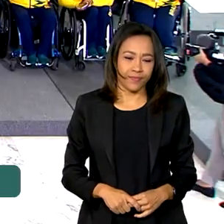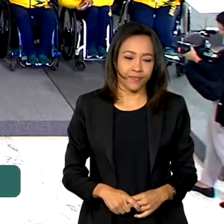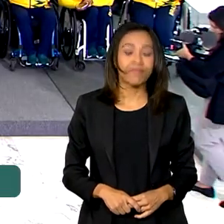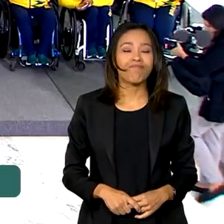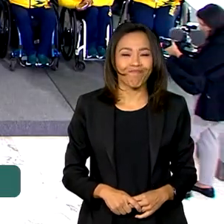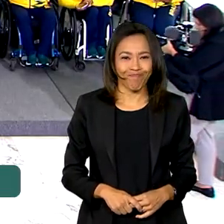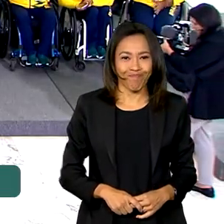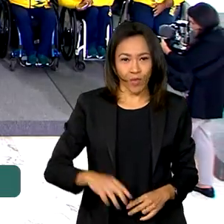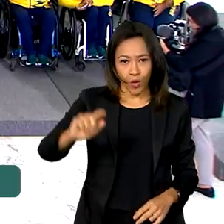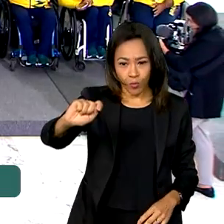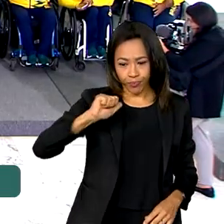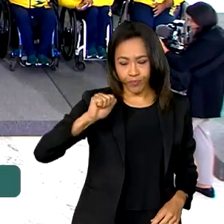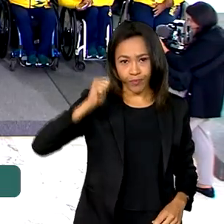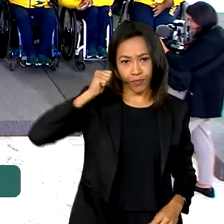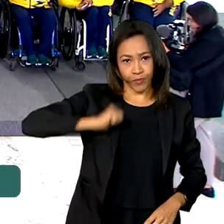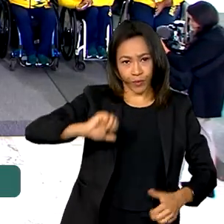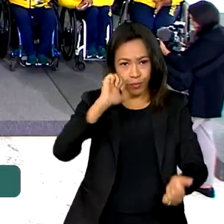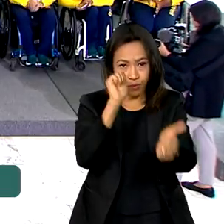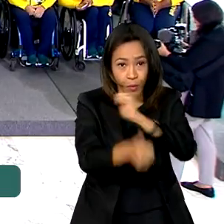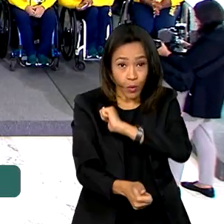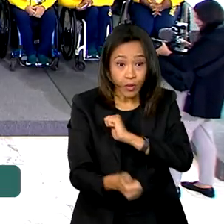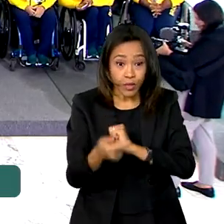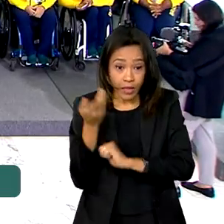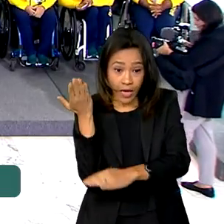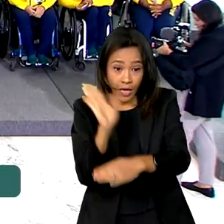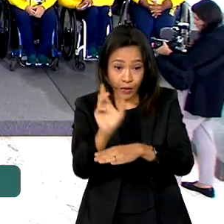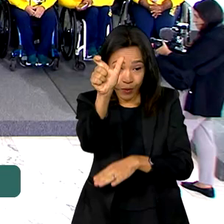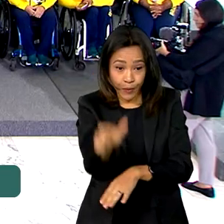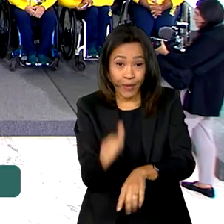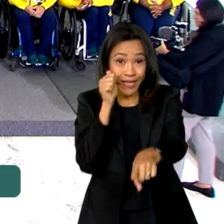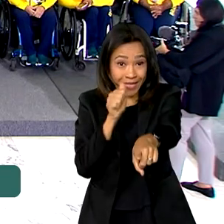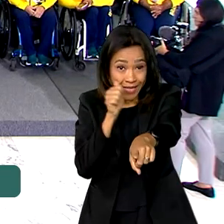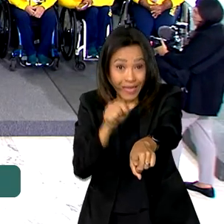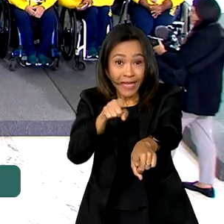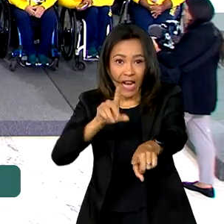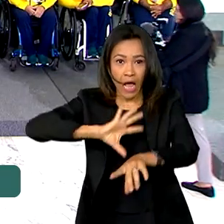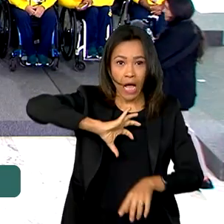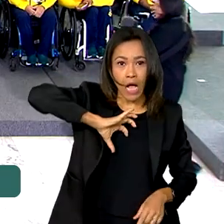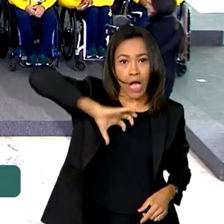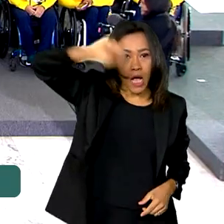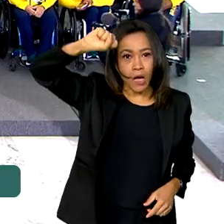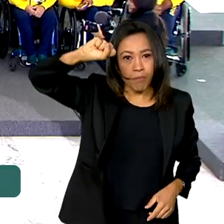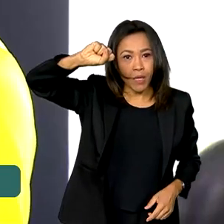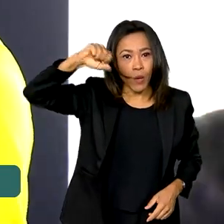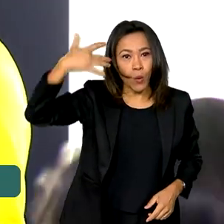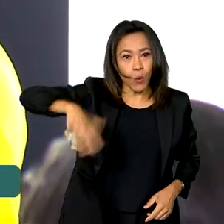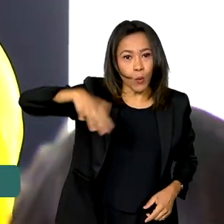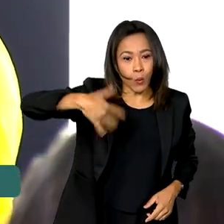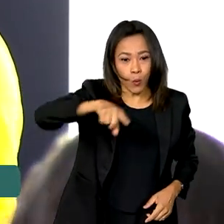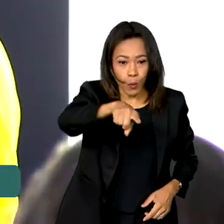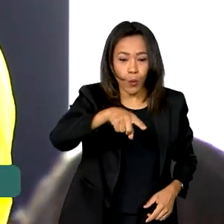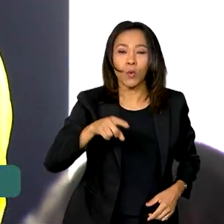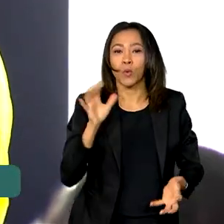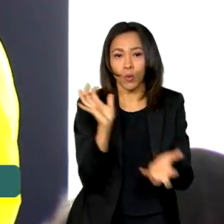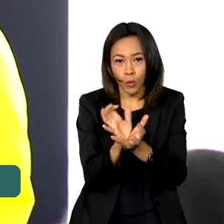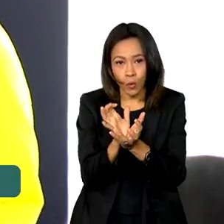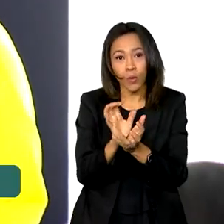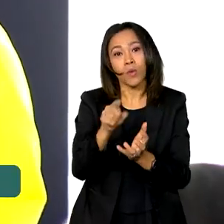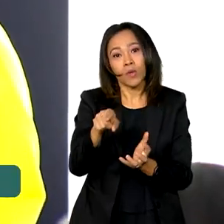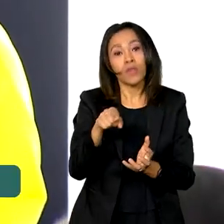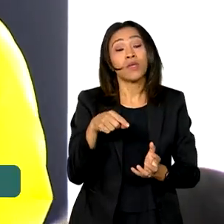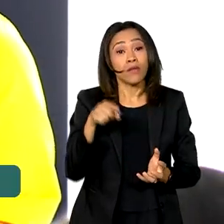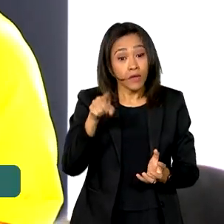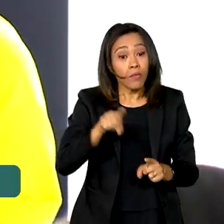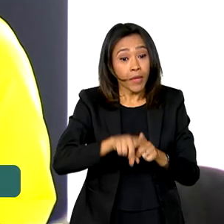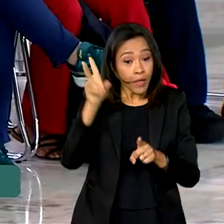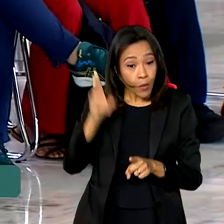O Bolsa Atleta, que fez a diferença na vida da Dandréia, campeã paralímpica de halterofilismo, também foi fundamental para